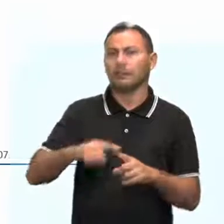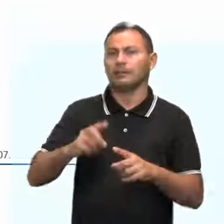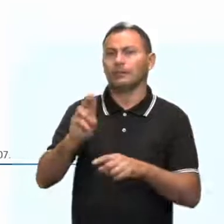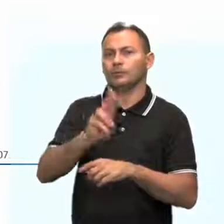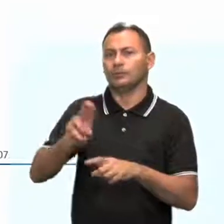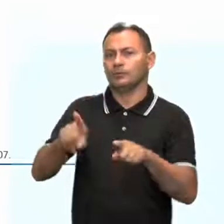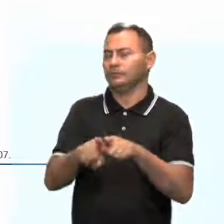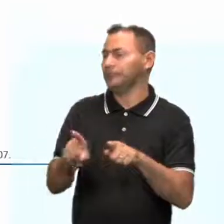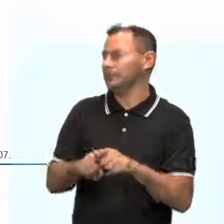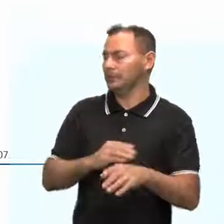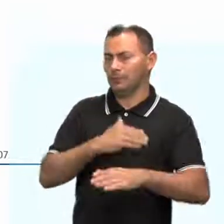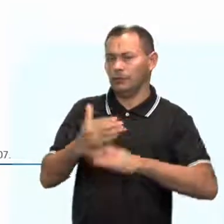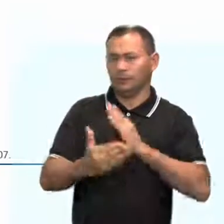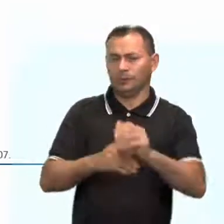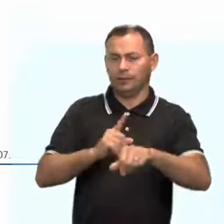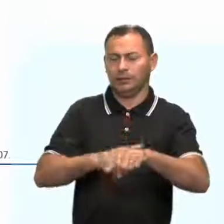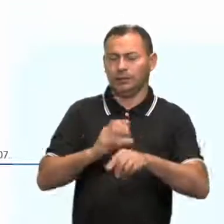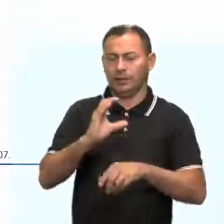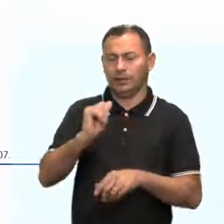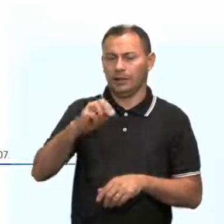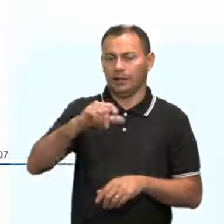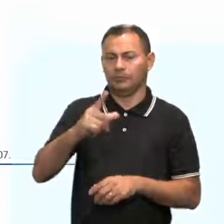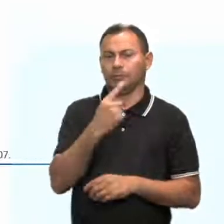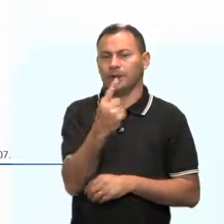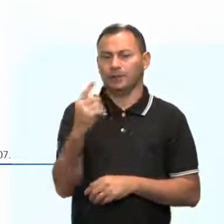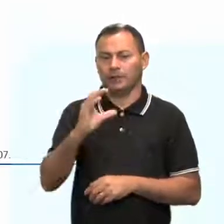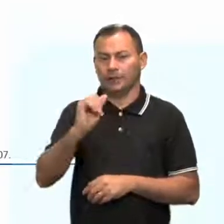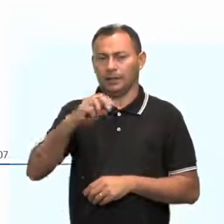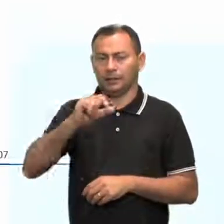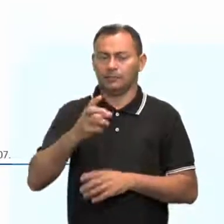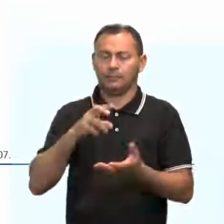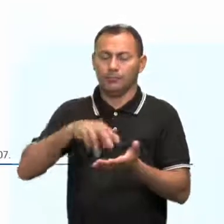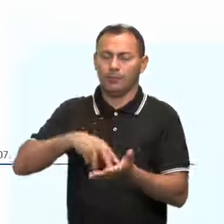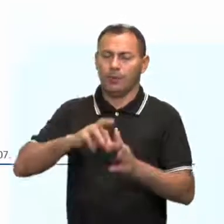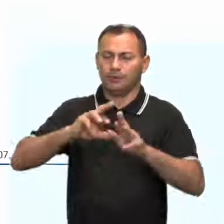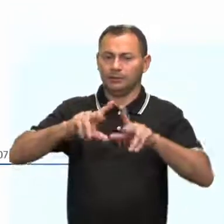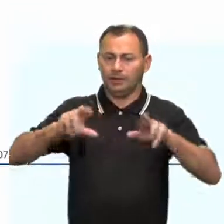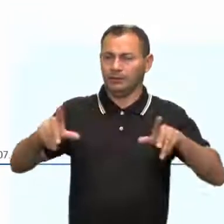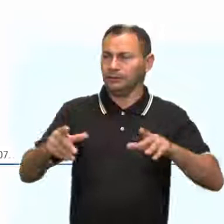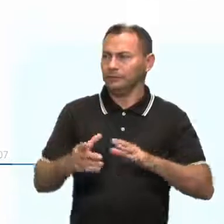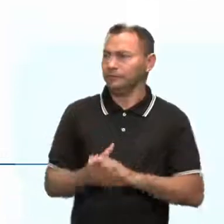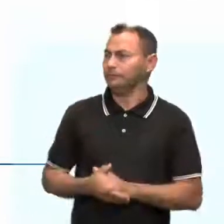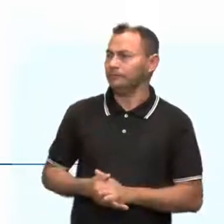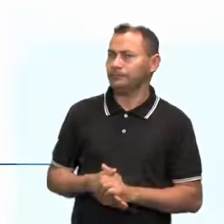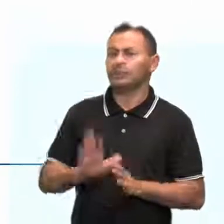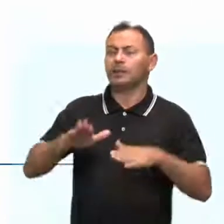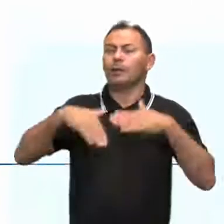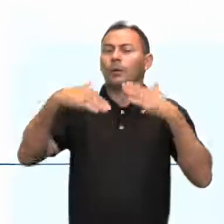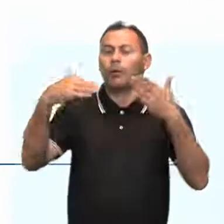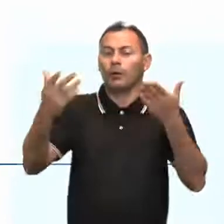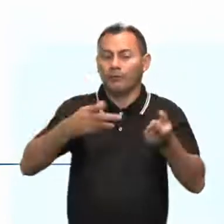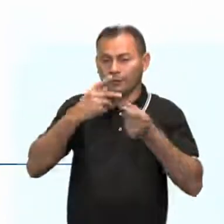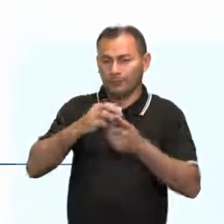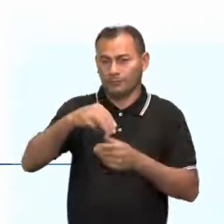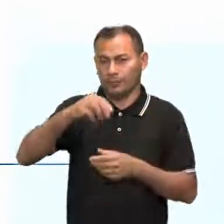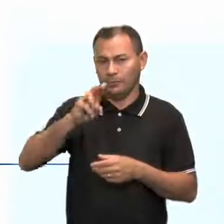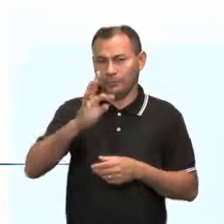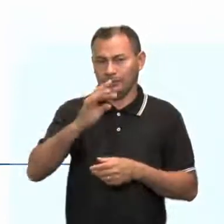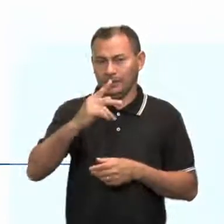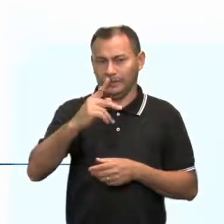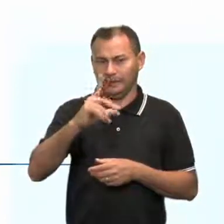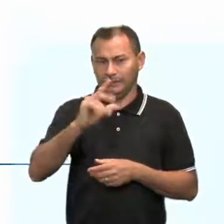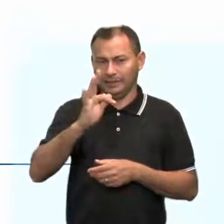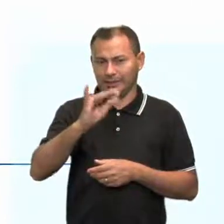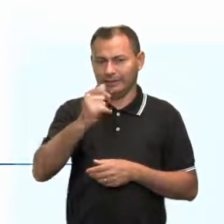utilizando o tempo todo o canal. E cada canal com sua frequência diferente. Já quando a gente fala de multiplexação por